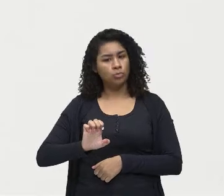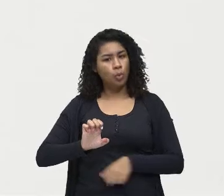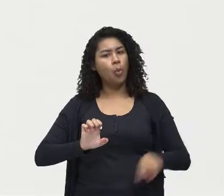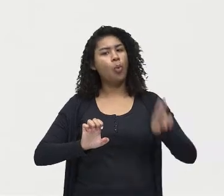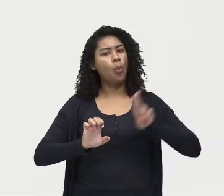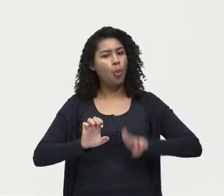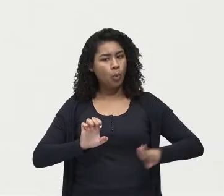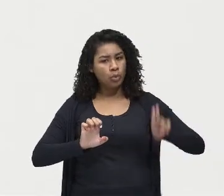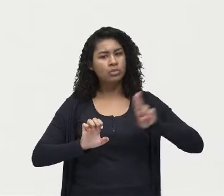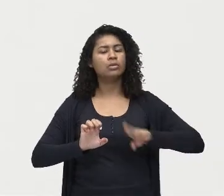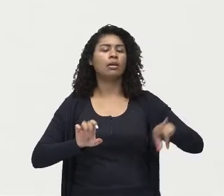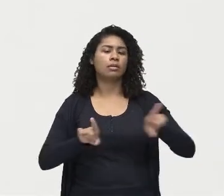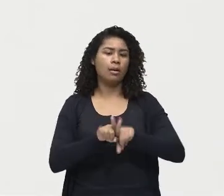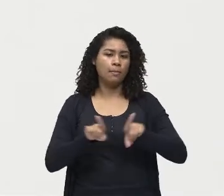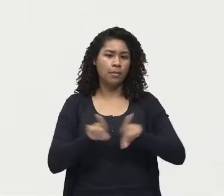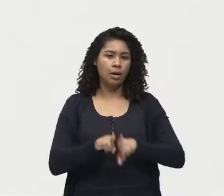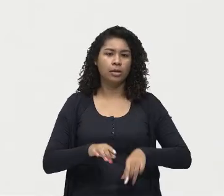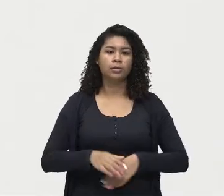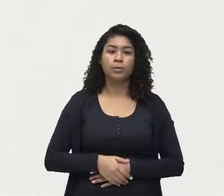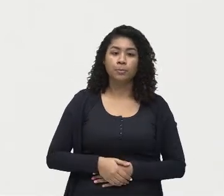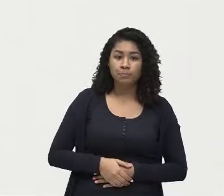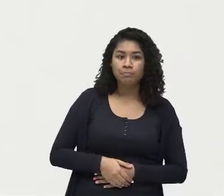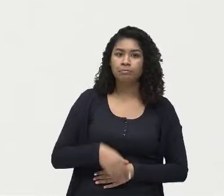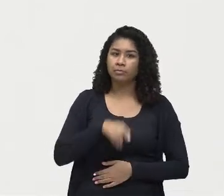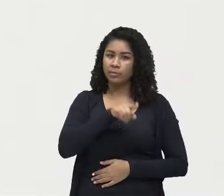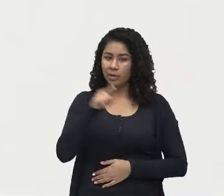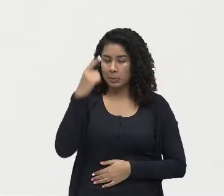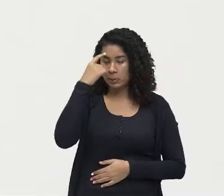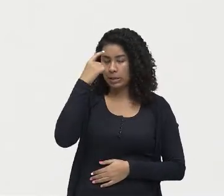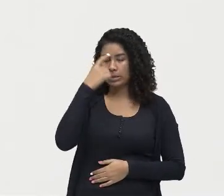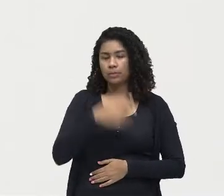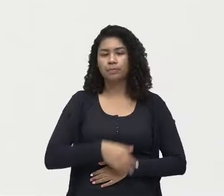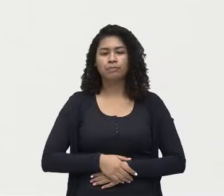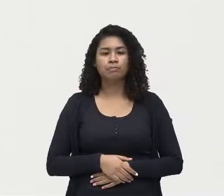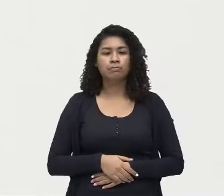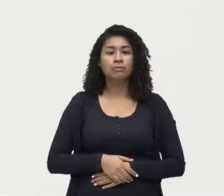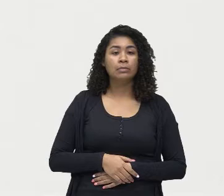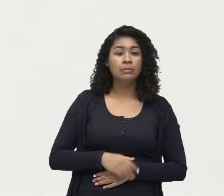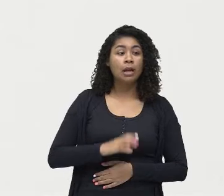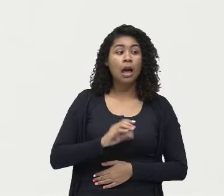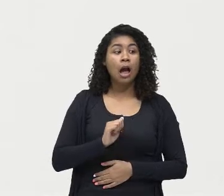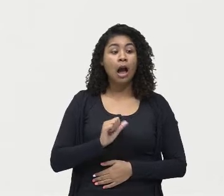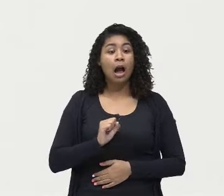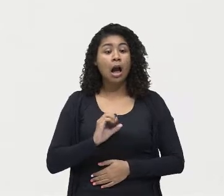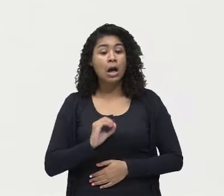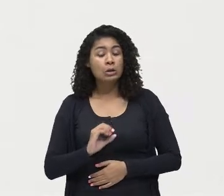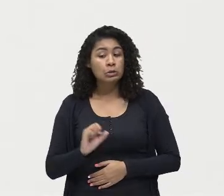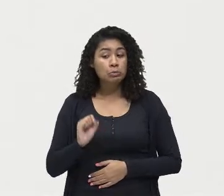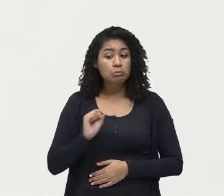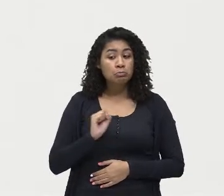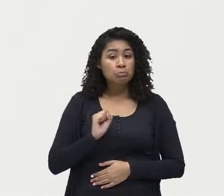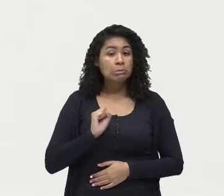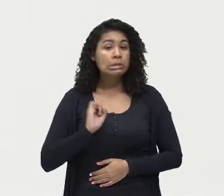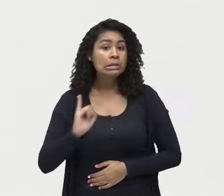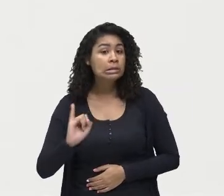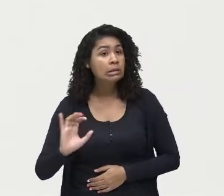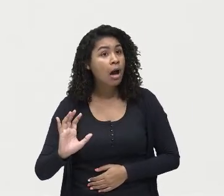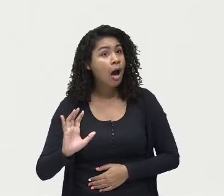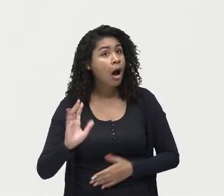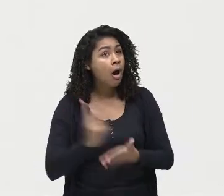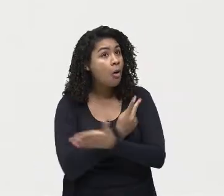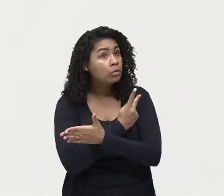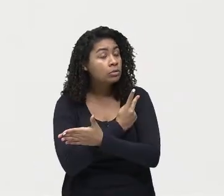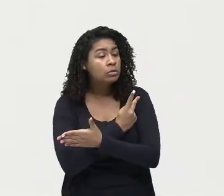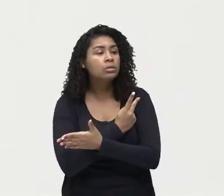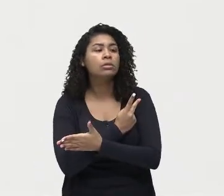Então, caso alguma coisa me acontecer, olha que interessante, caso alguma coisa me acontecer, informem a